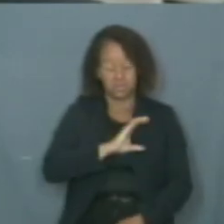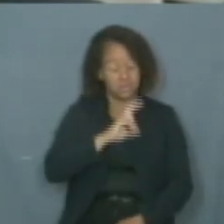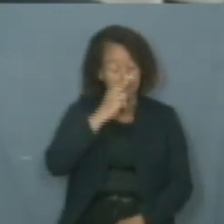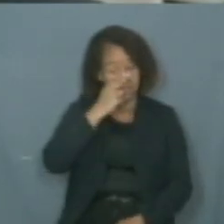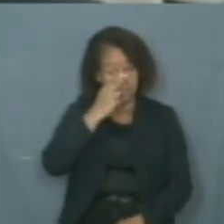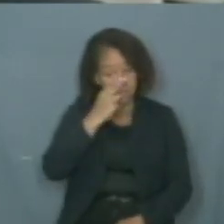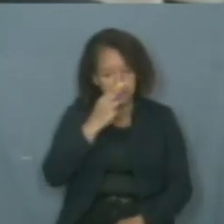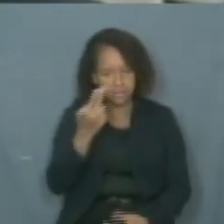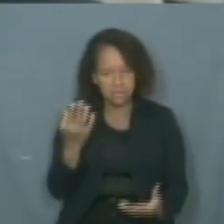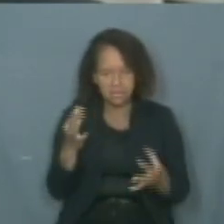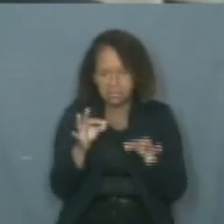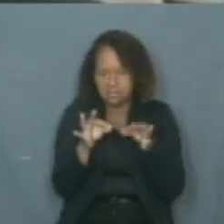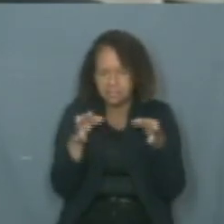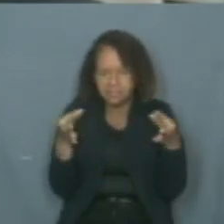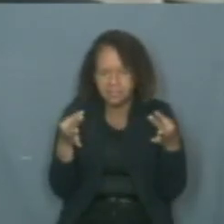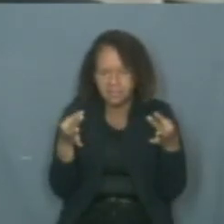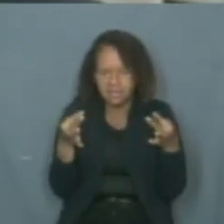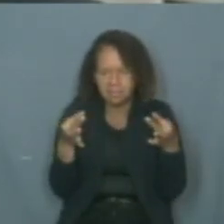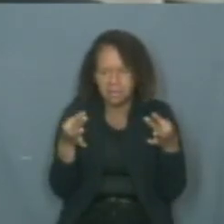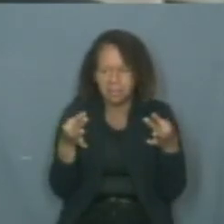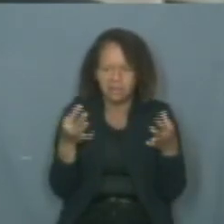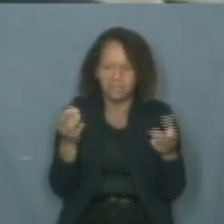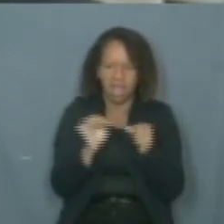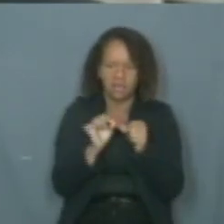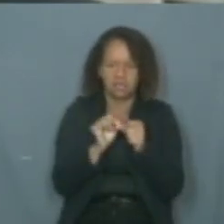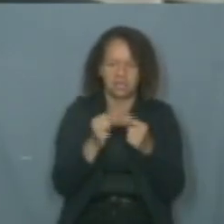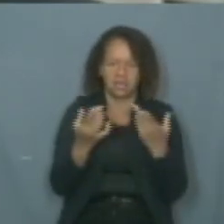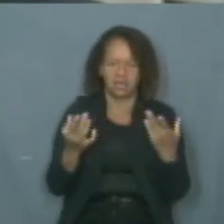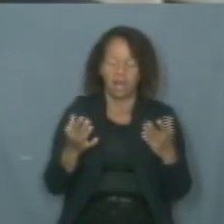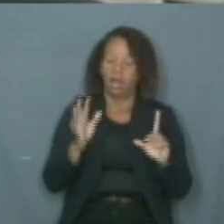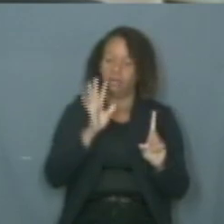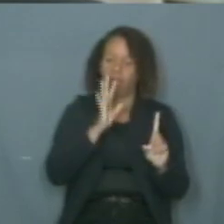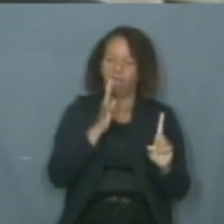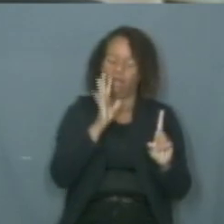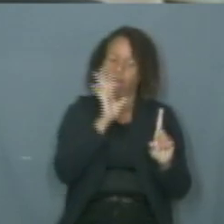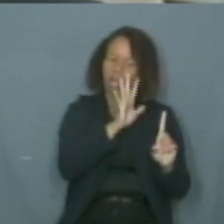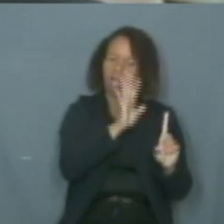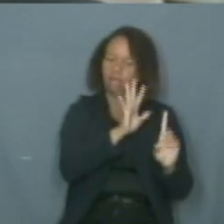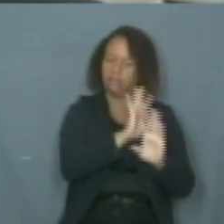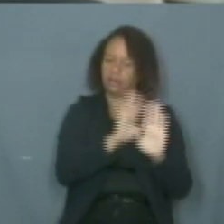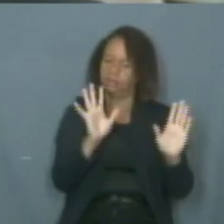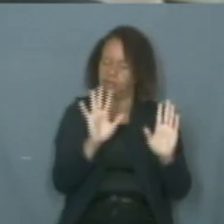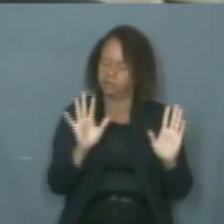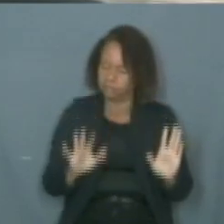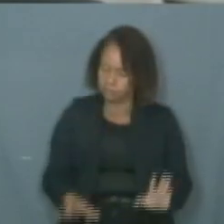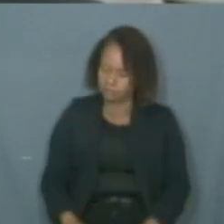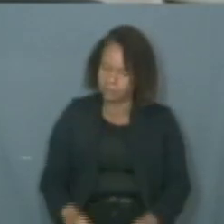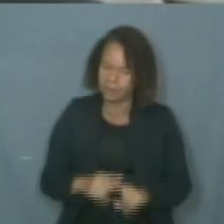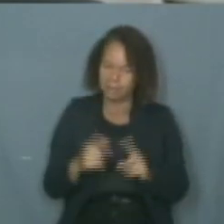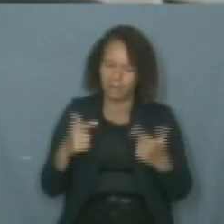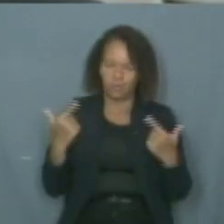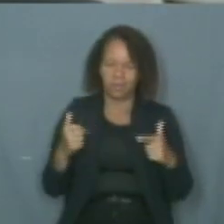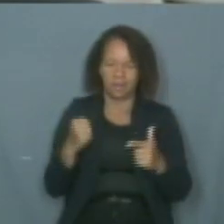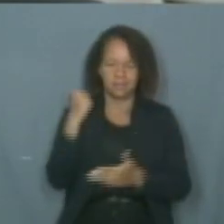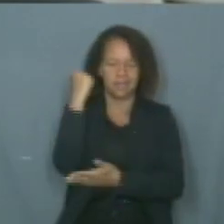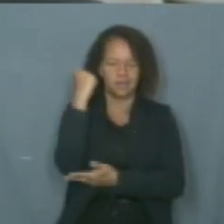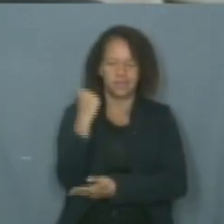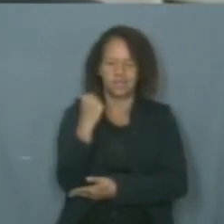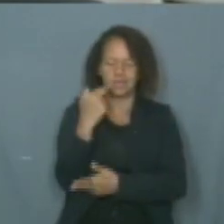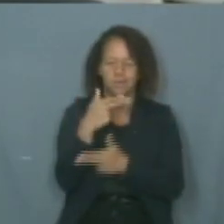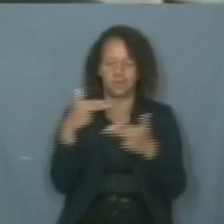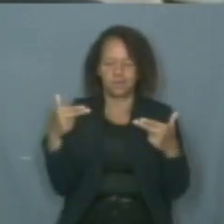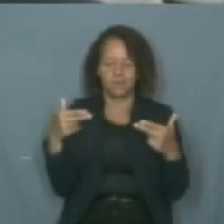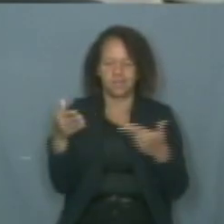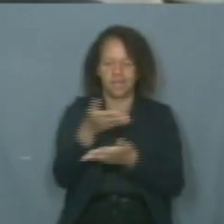simplesmente atuem. Não aliciando ninguém. Mas não há essa resistência quando a coisa